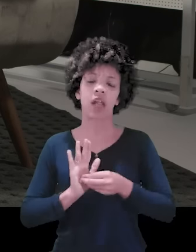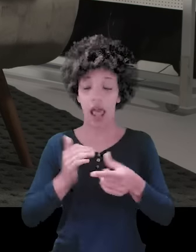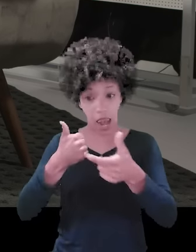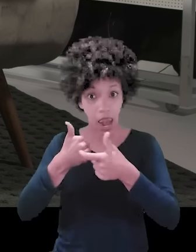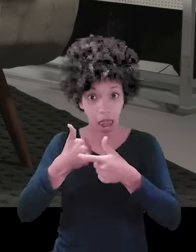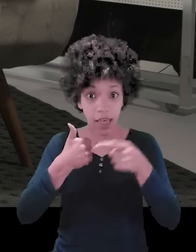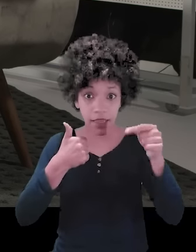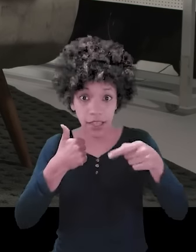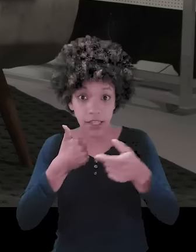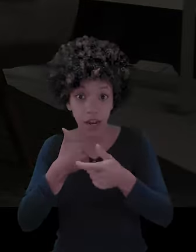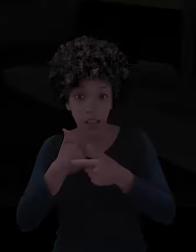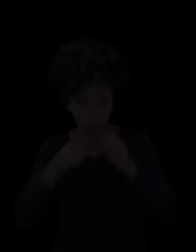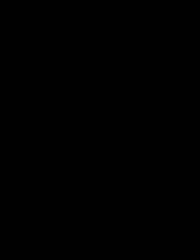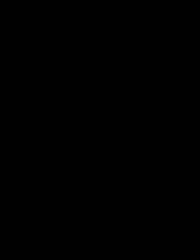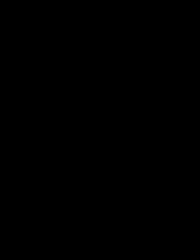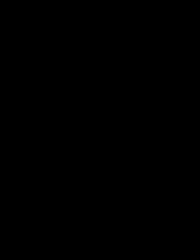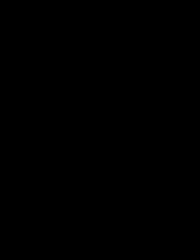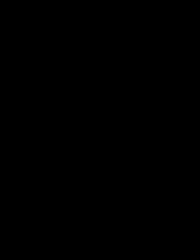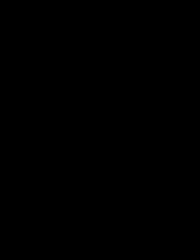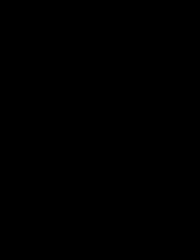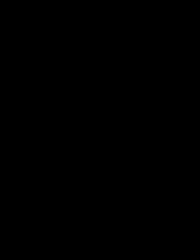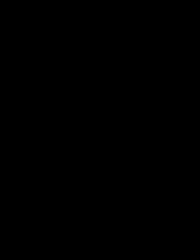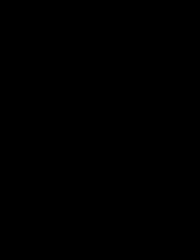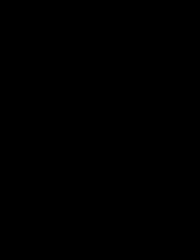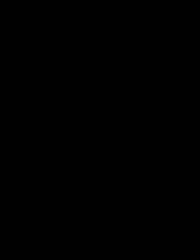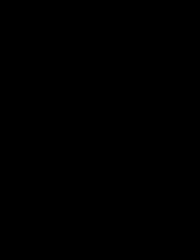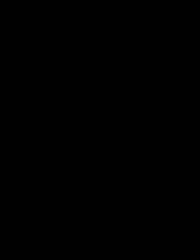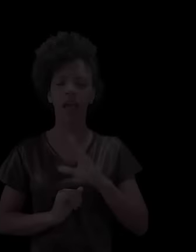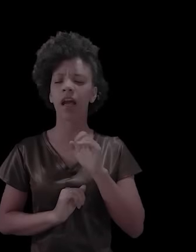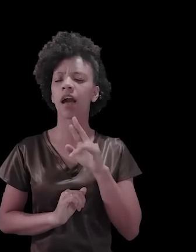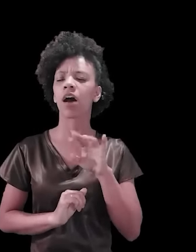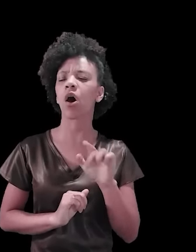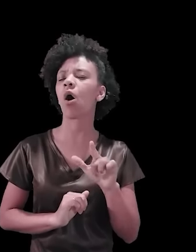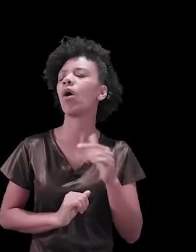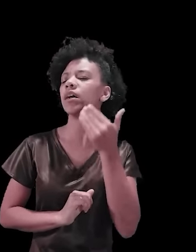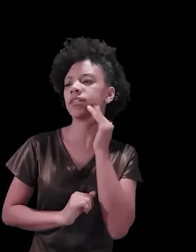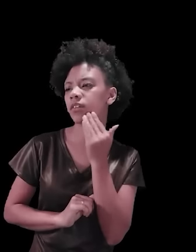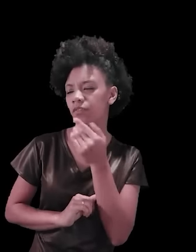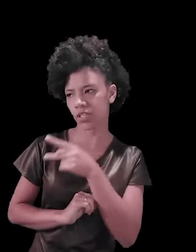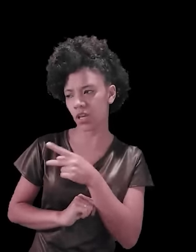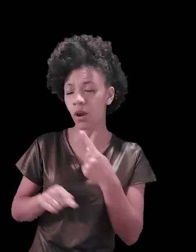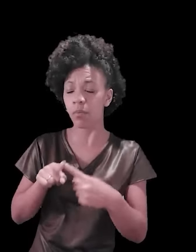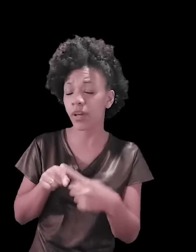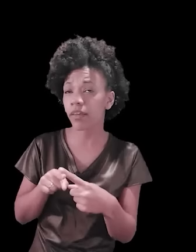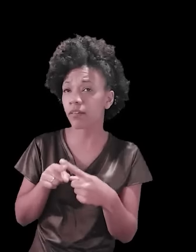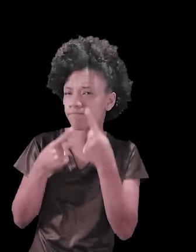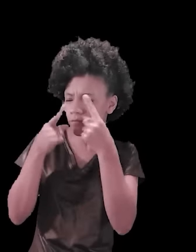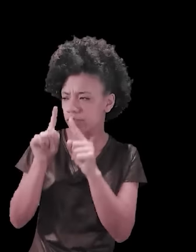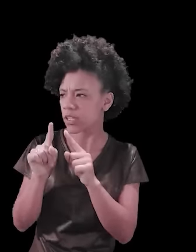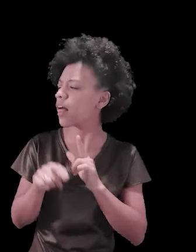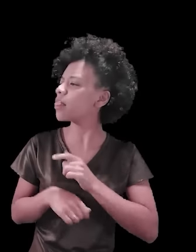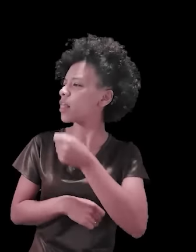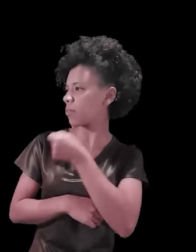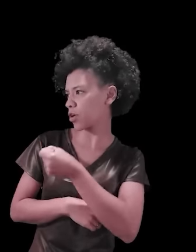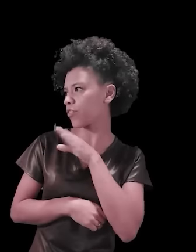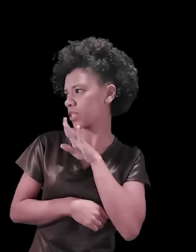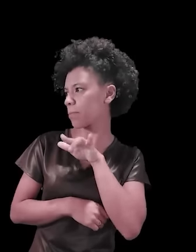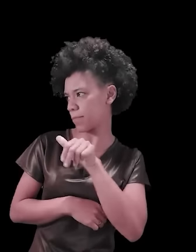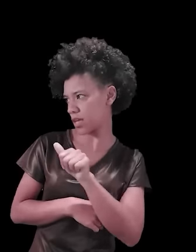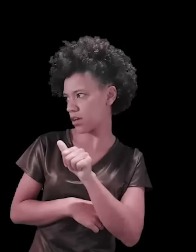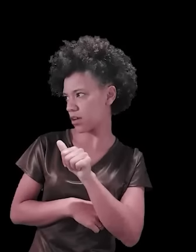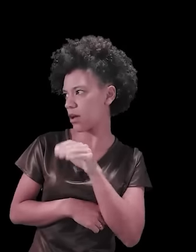dá like nesse preço do celular mais gente A Carol quer entender você porque tem muita dúvida tem um microfone aqui